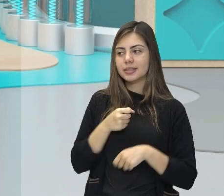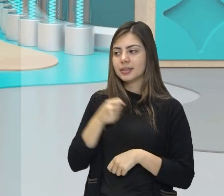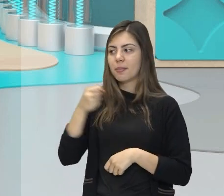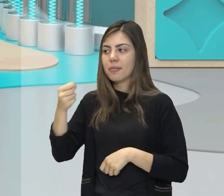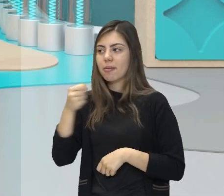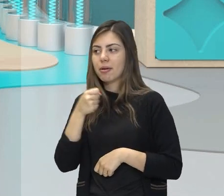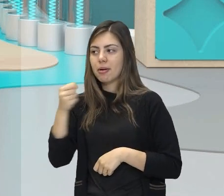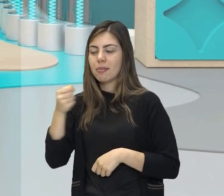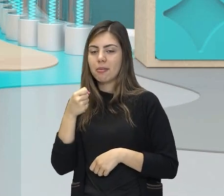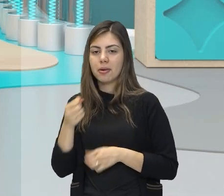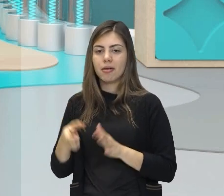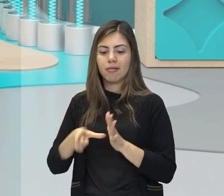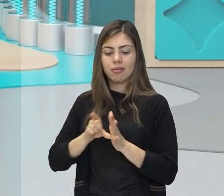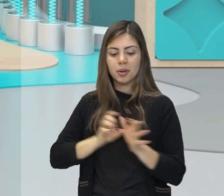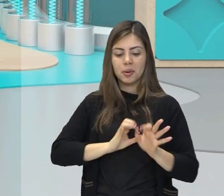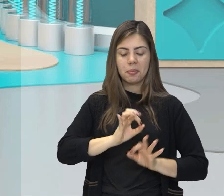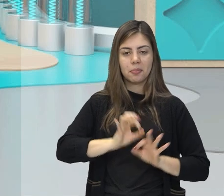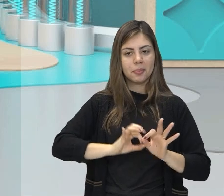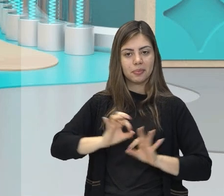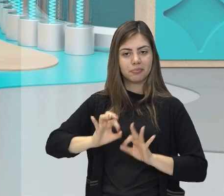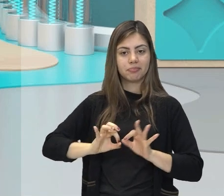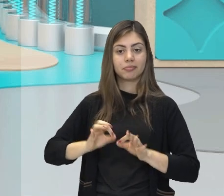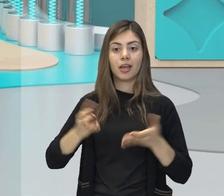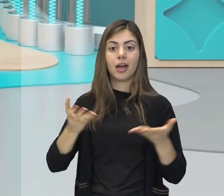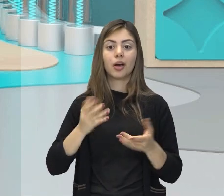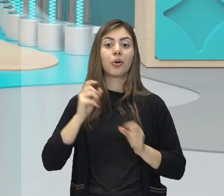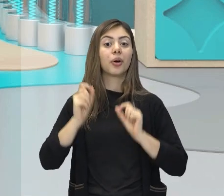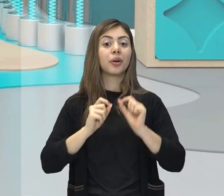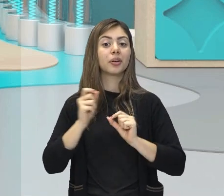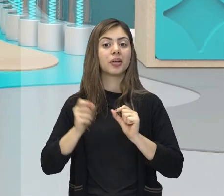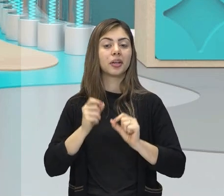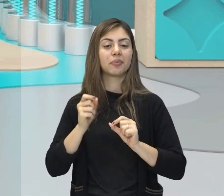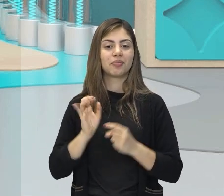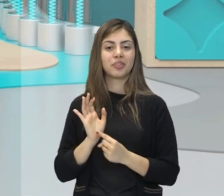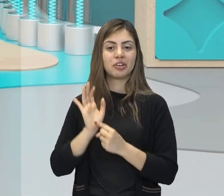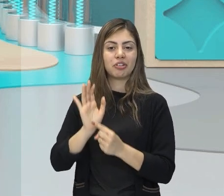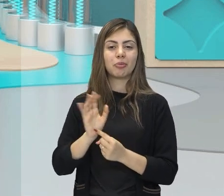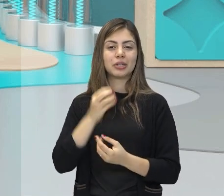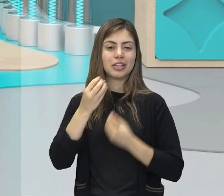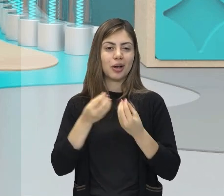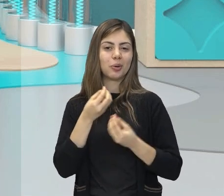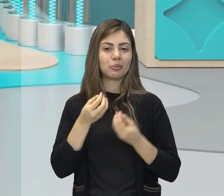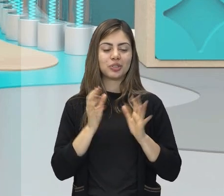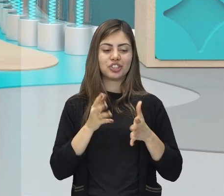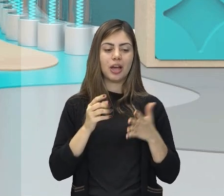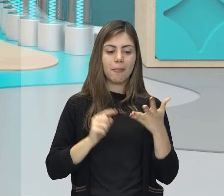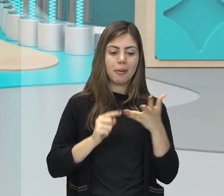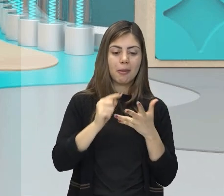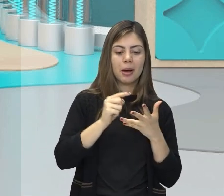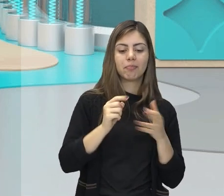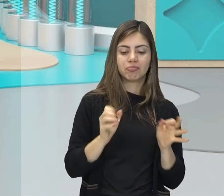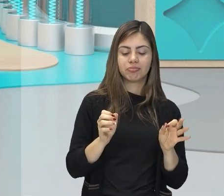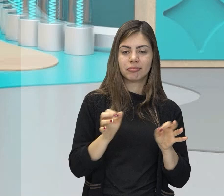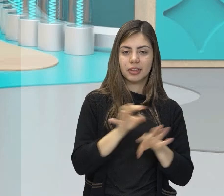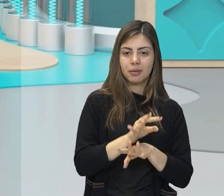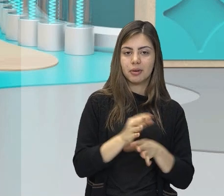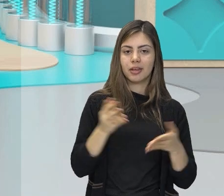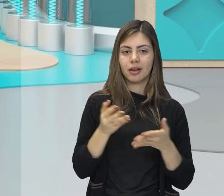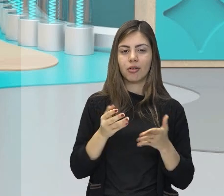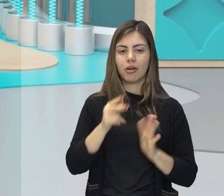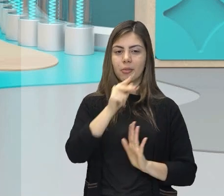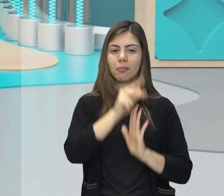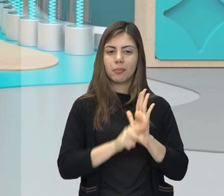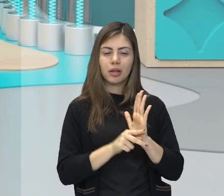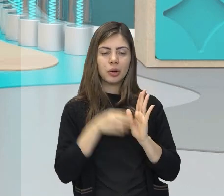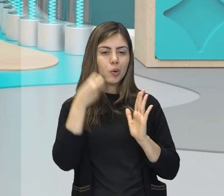para planejar a minha entrevista, agora eu vou mostrar o planejamento feito, porque eu já indiquei para vocês o contexto, né? Lá